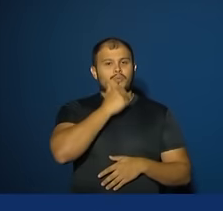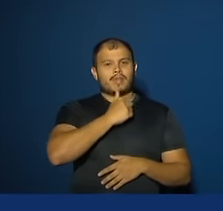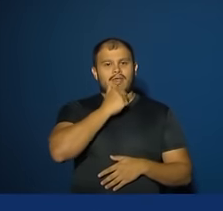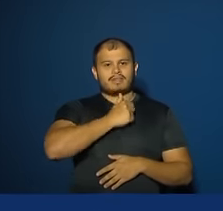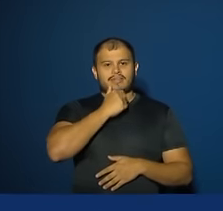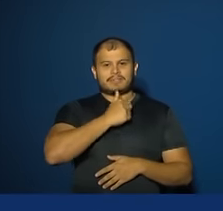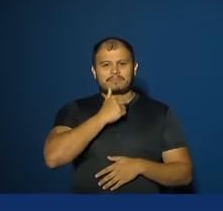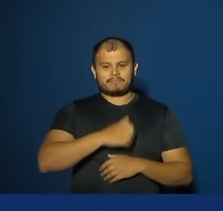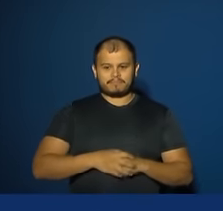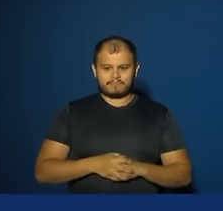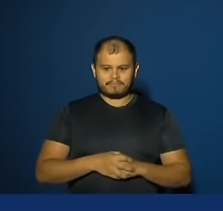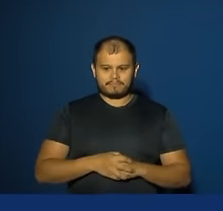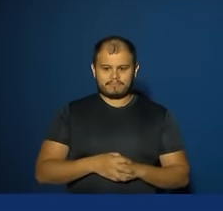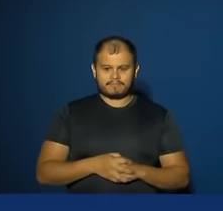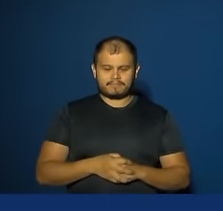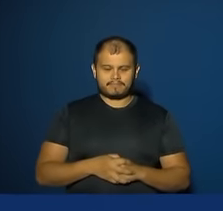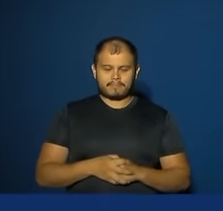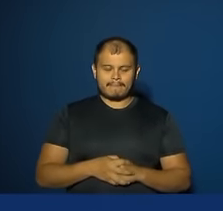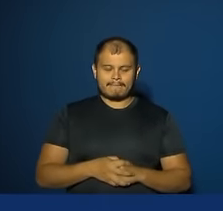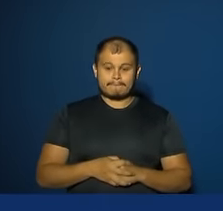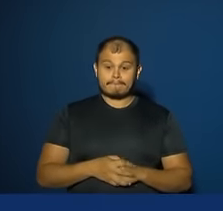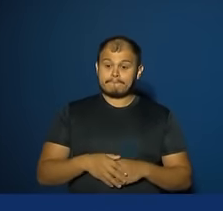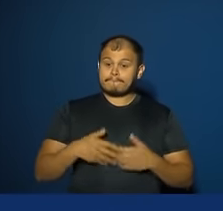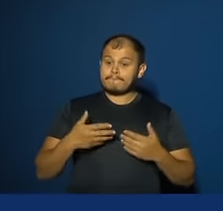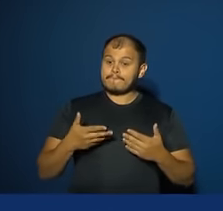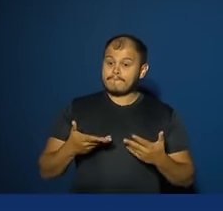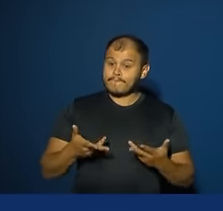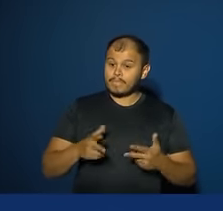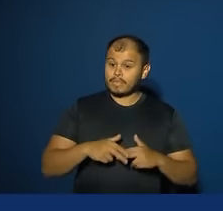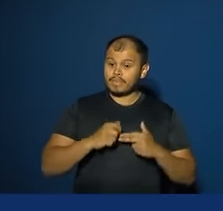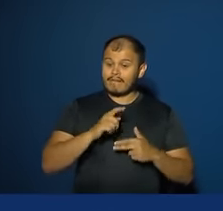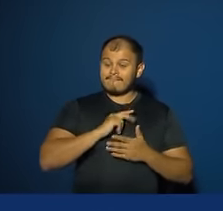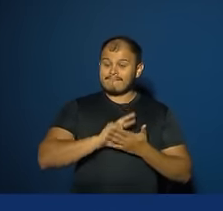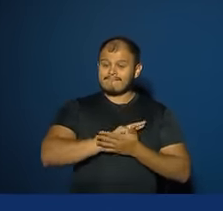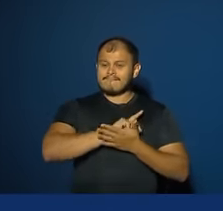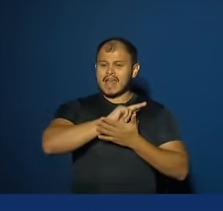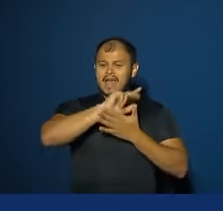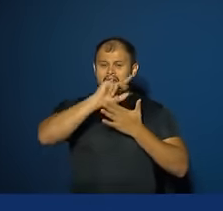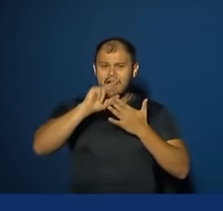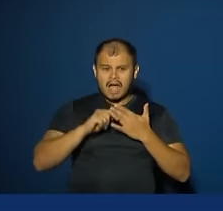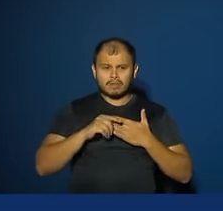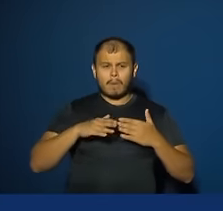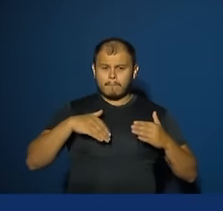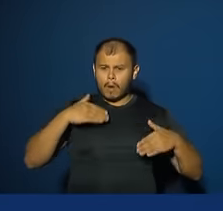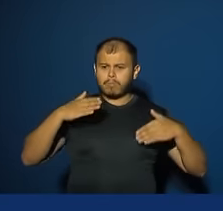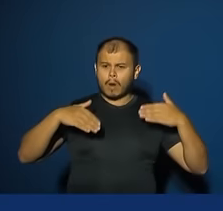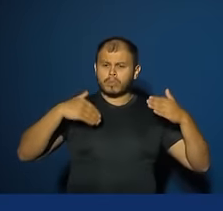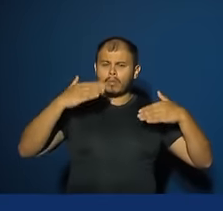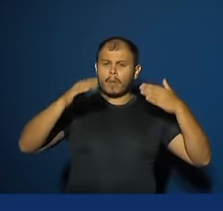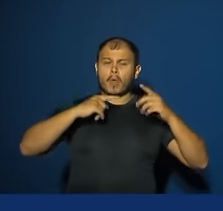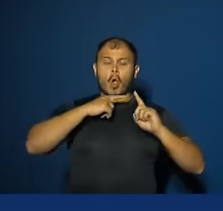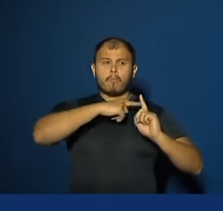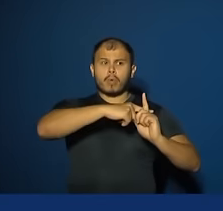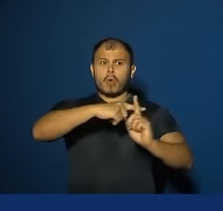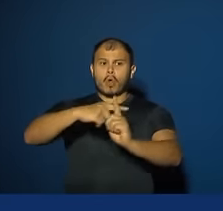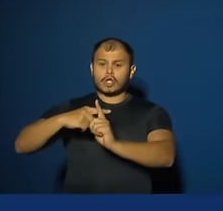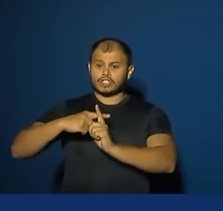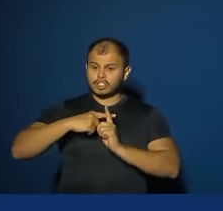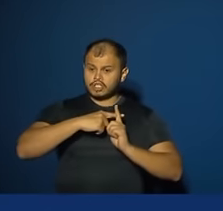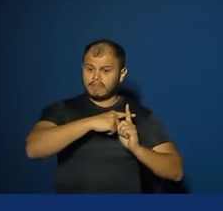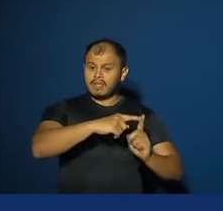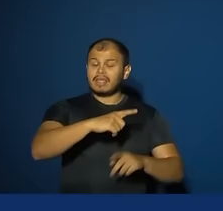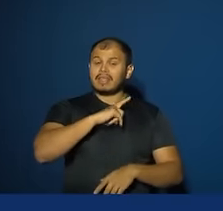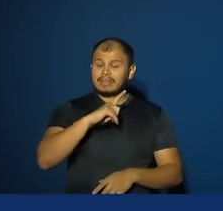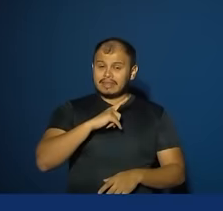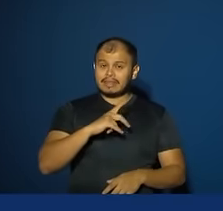mulheres então tem uma série de evoluções muito positivas que estavam provocando